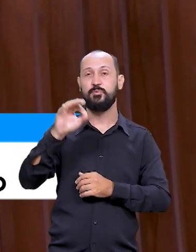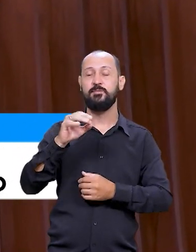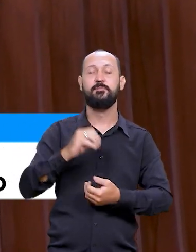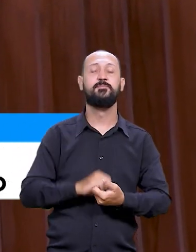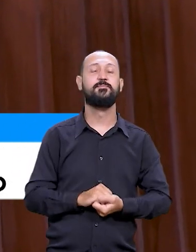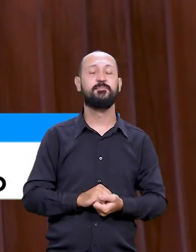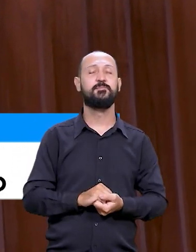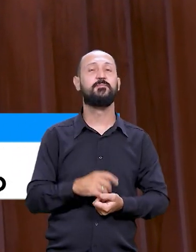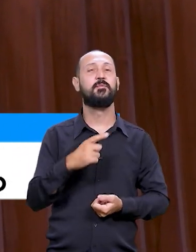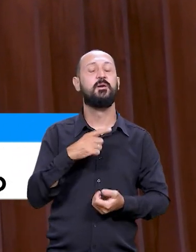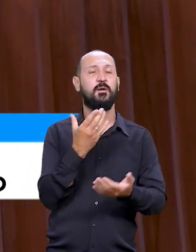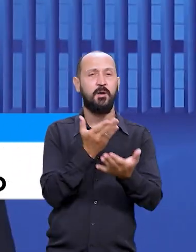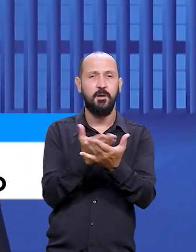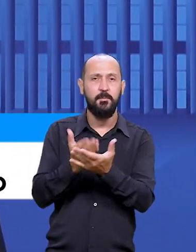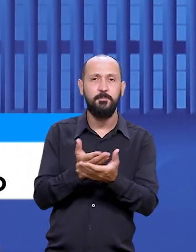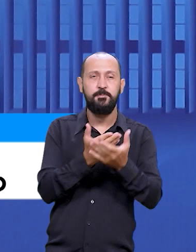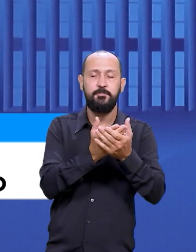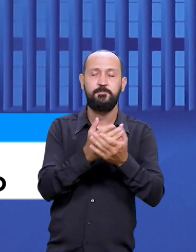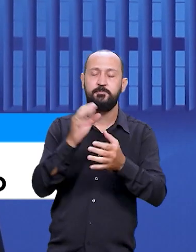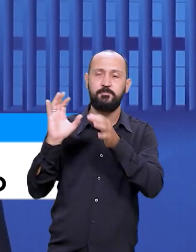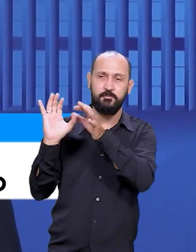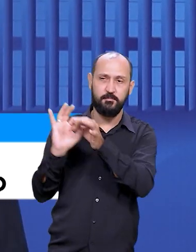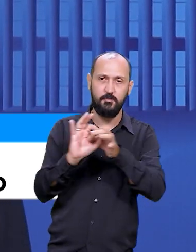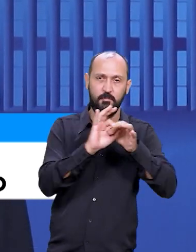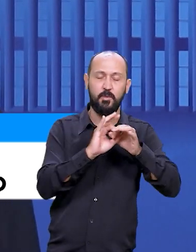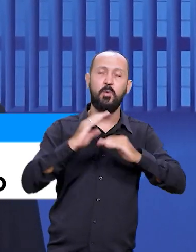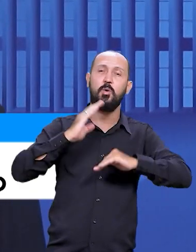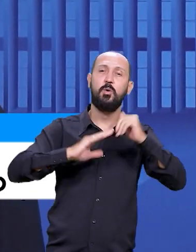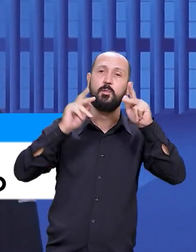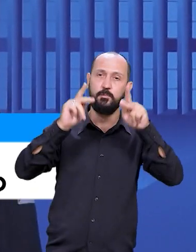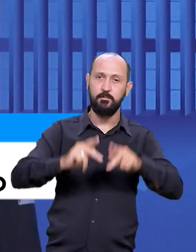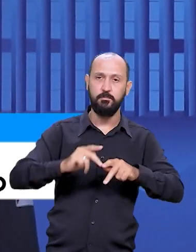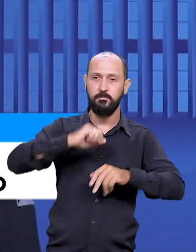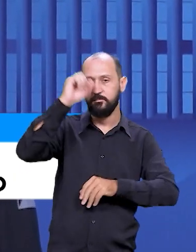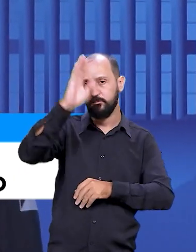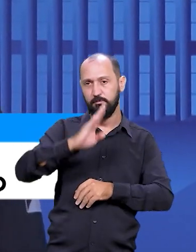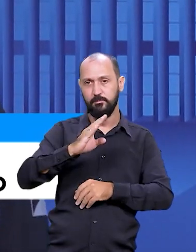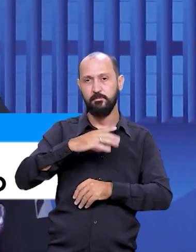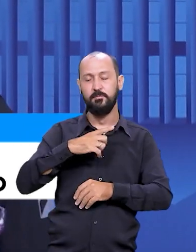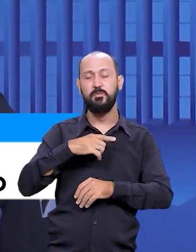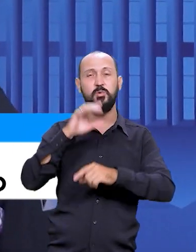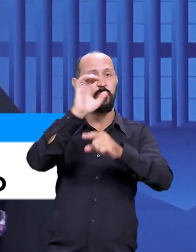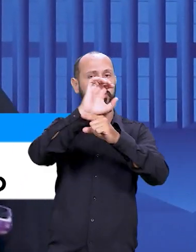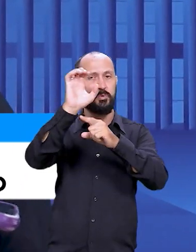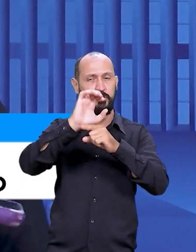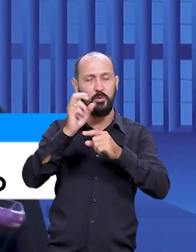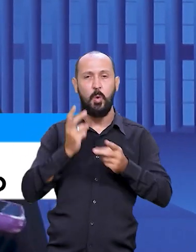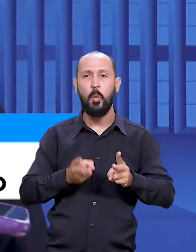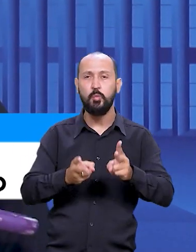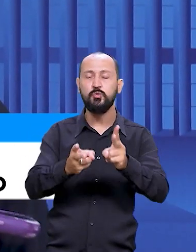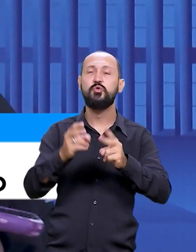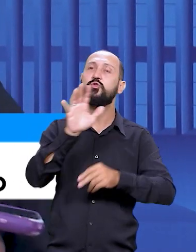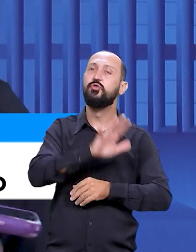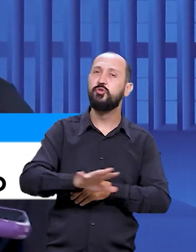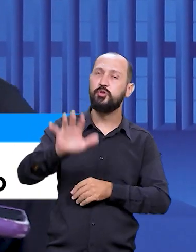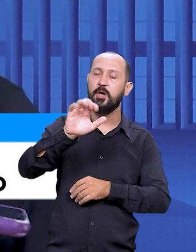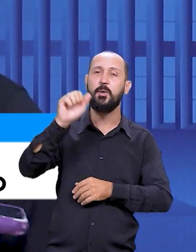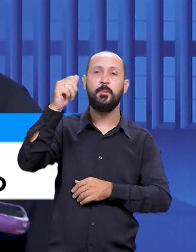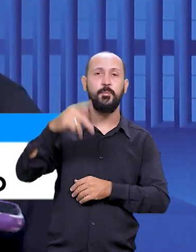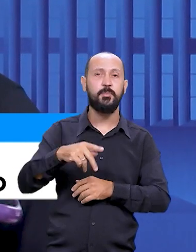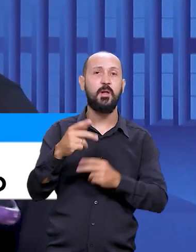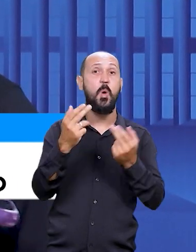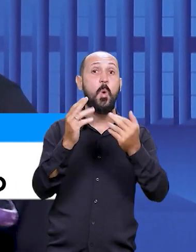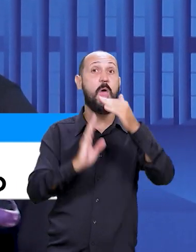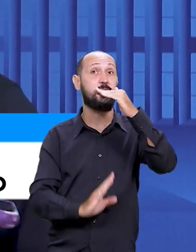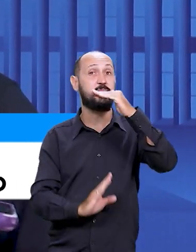está em 14%. Trouxemos o estudo do cenário dos servidores públicos do Brasil. 12 estados mantiveram o